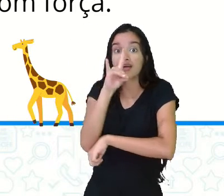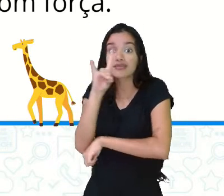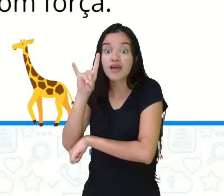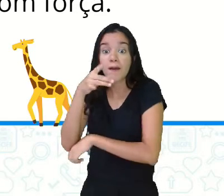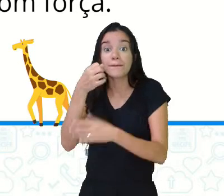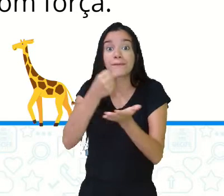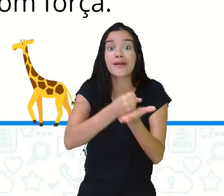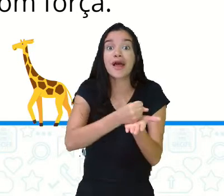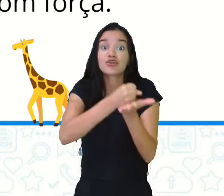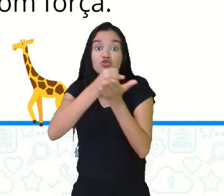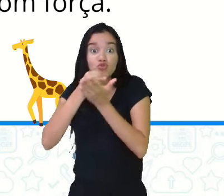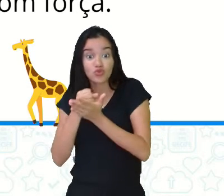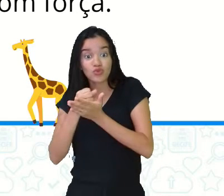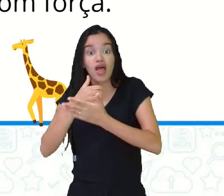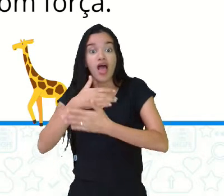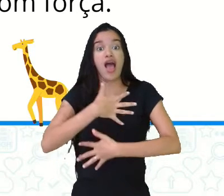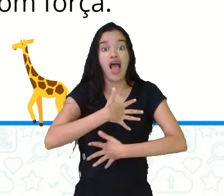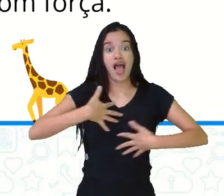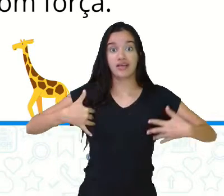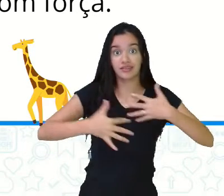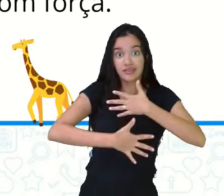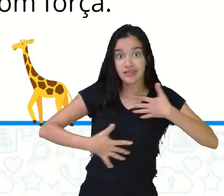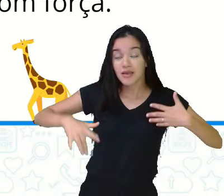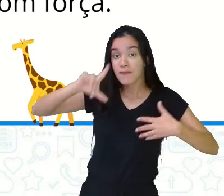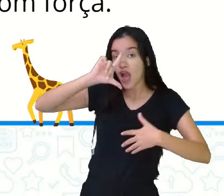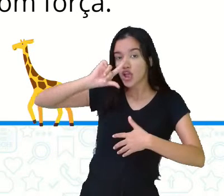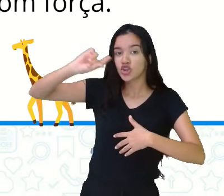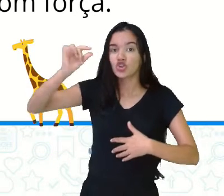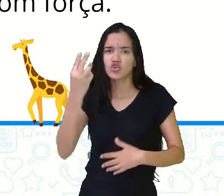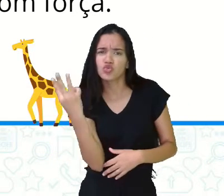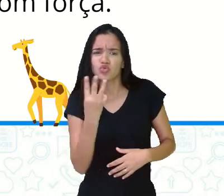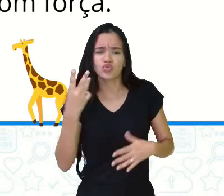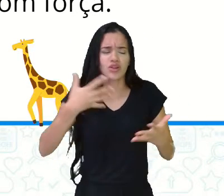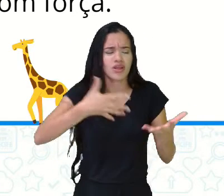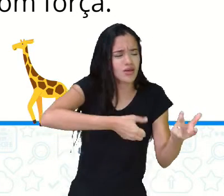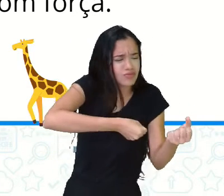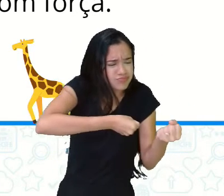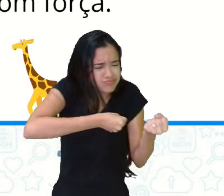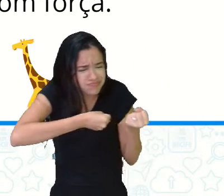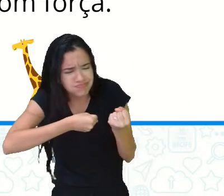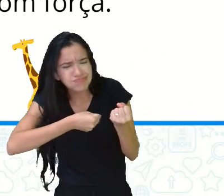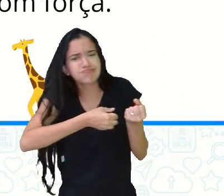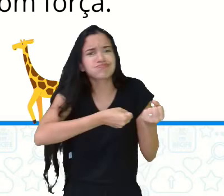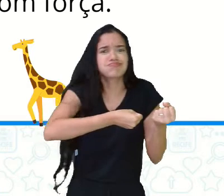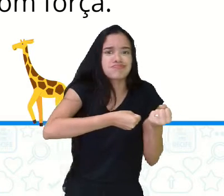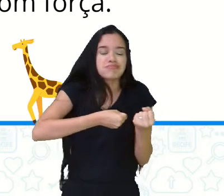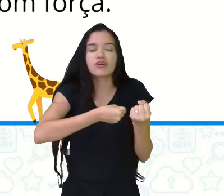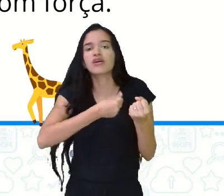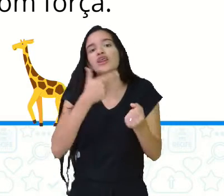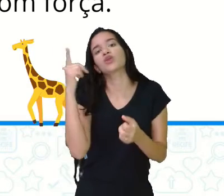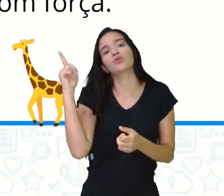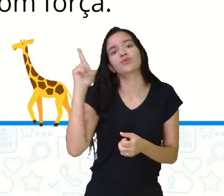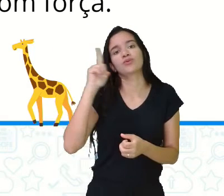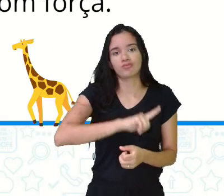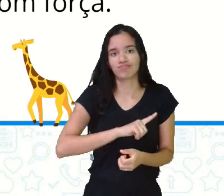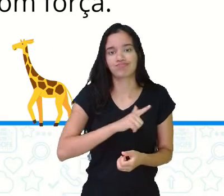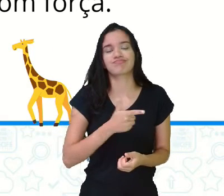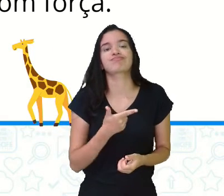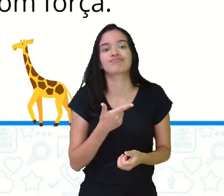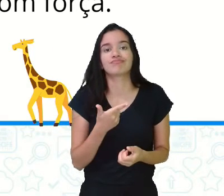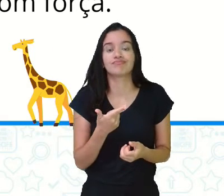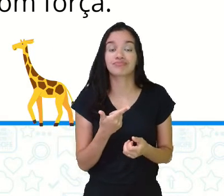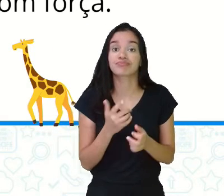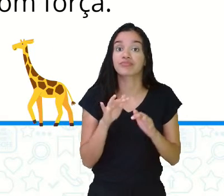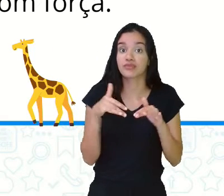ajudar a zebra e o rinoceronte e os três puxaram, puxaram e não conseguiram. Por